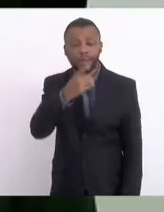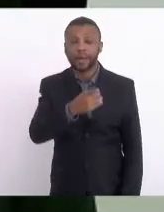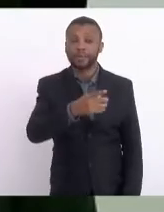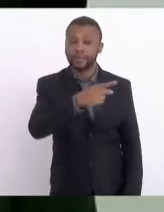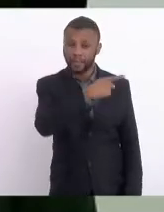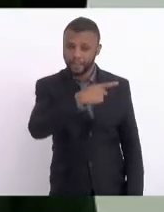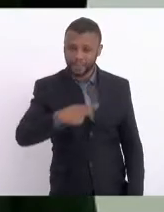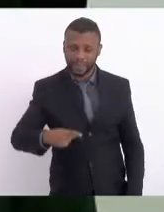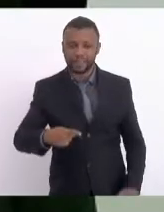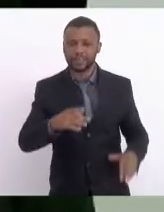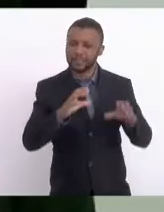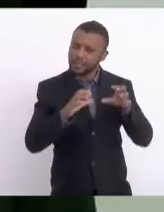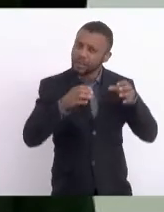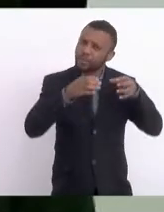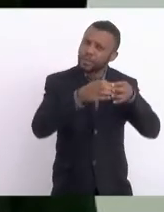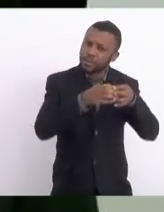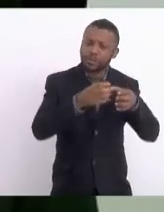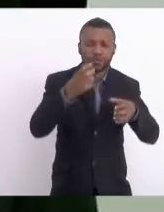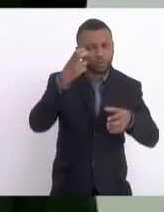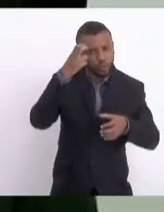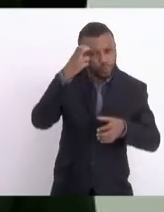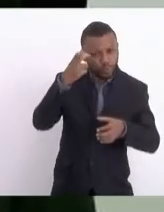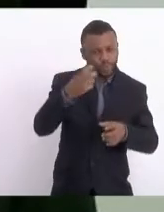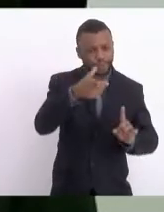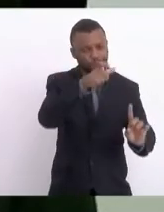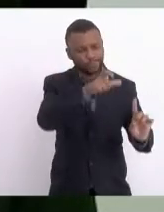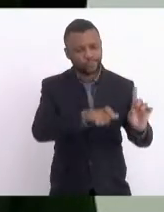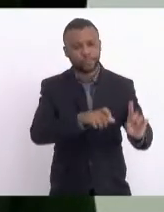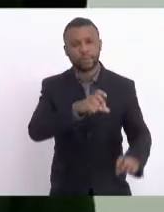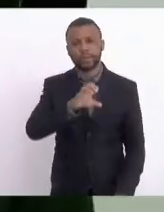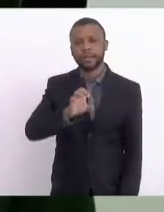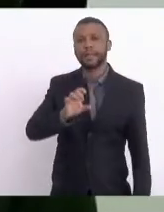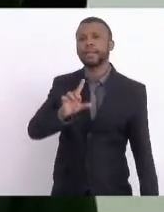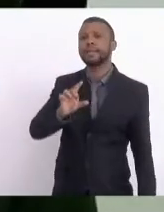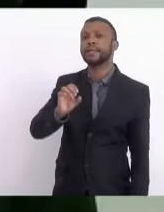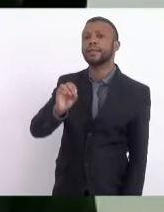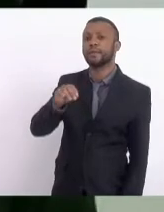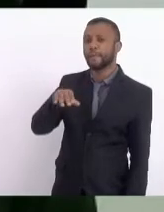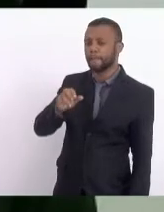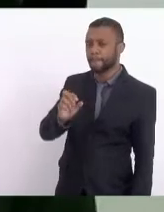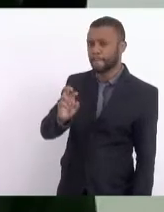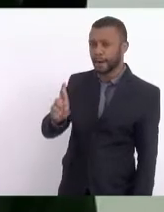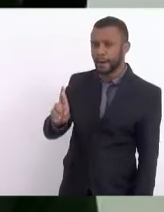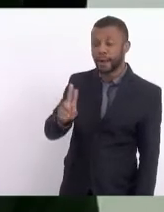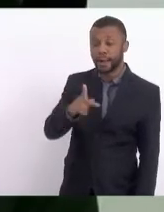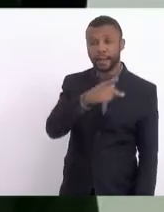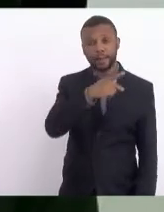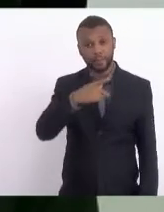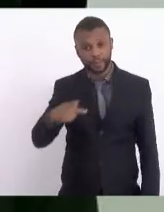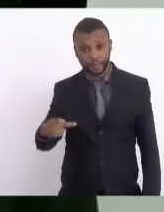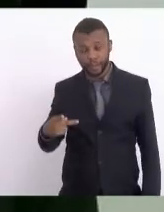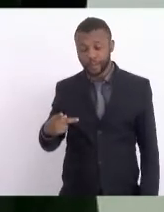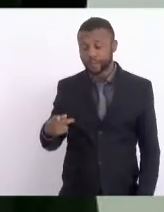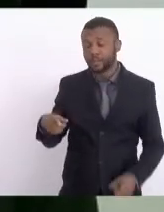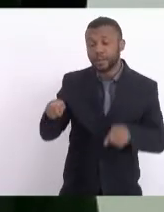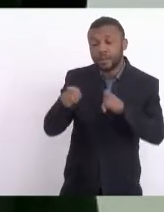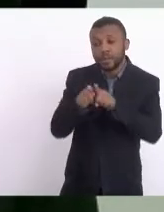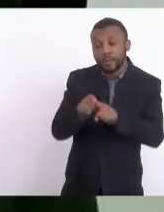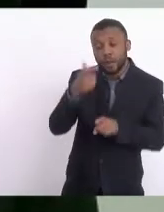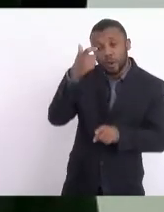da Comissão de Cultura, estou dizendo meu presidente porque também sou membro da Comissão de